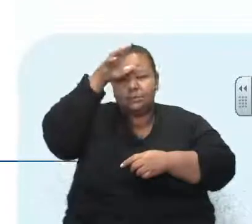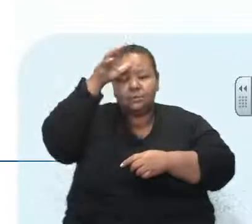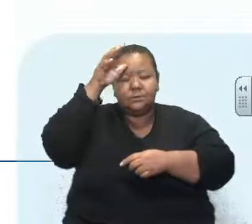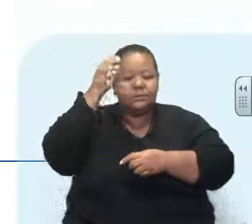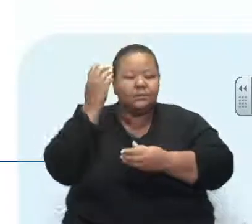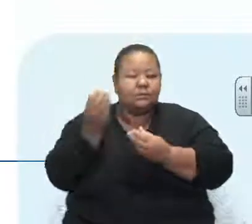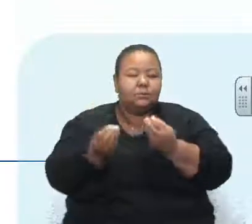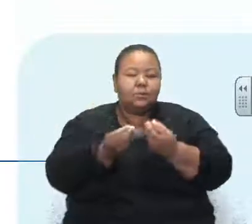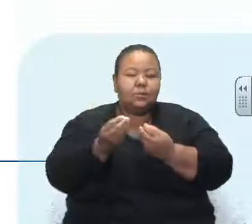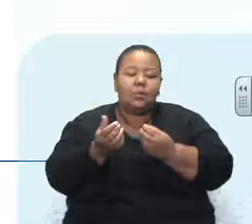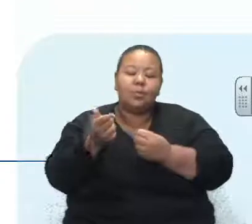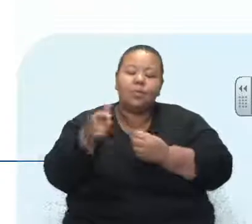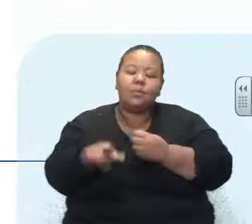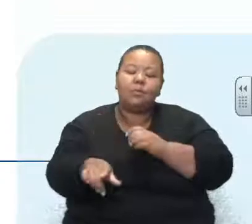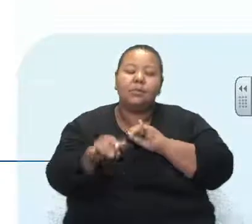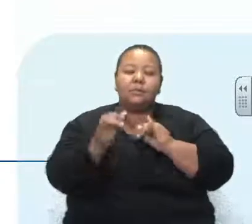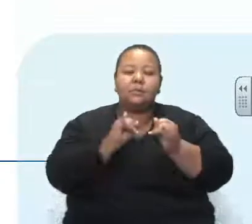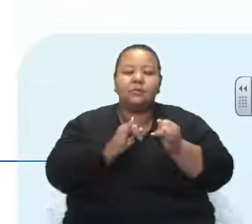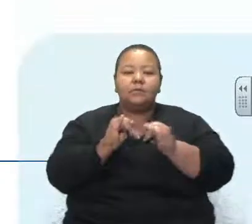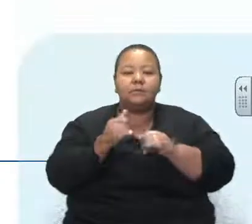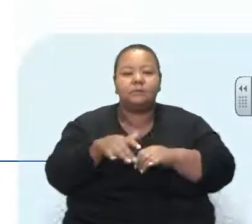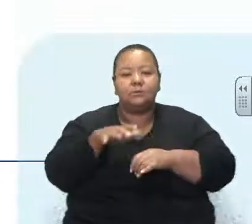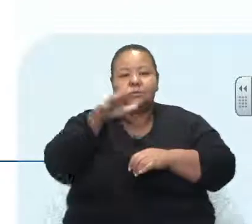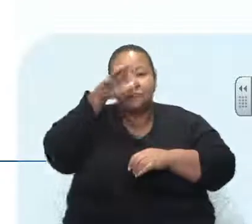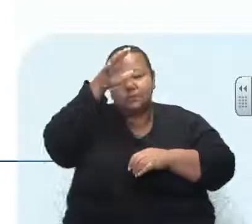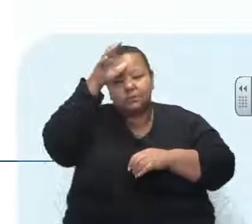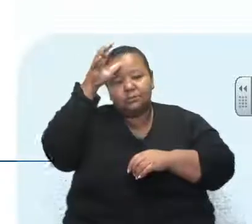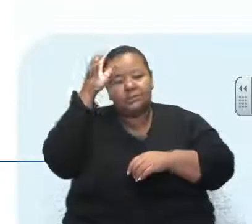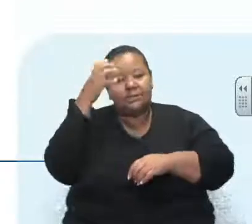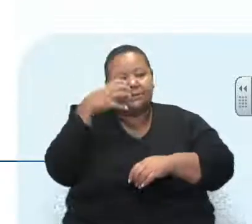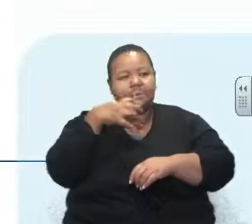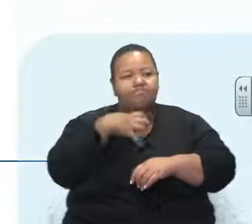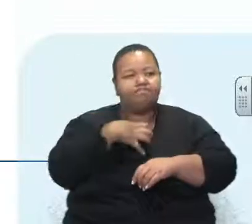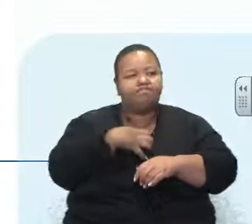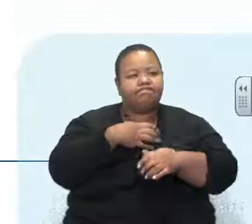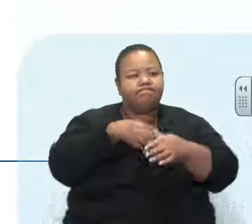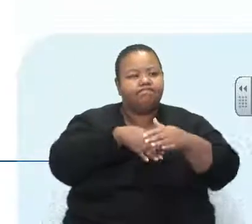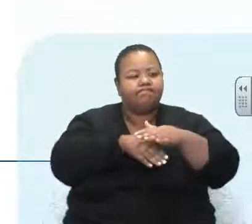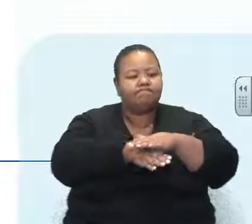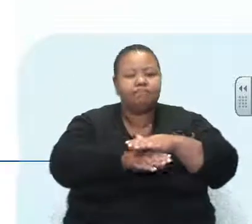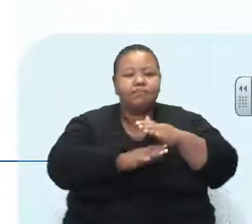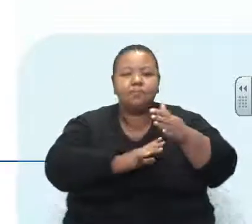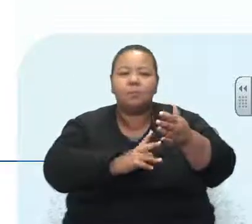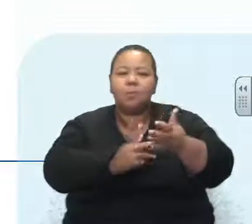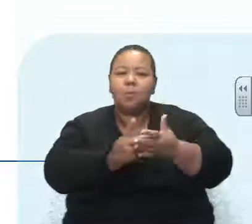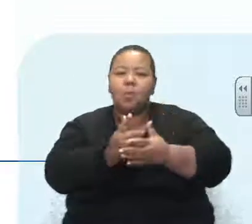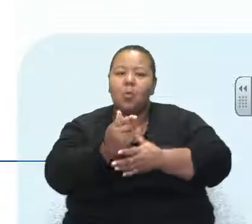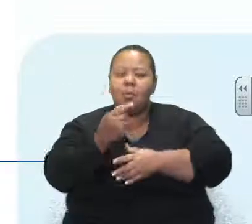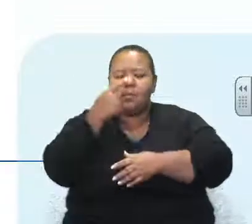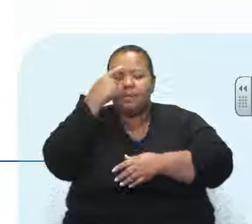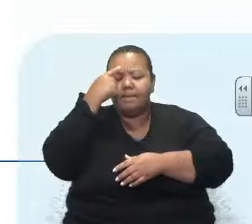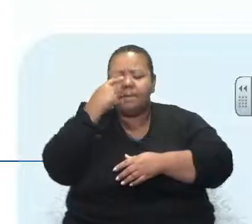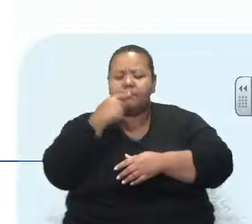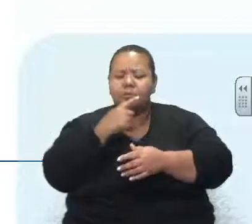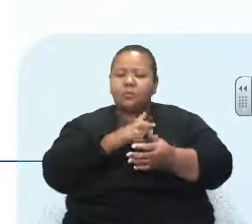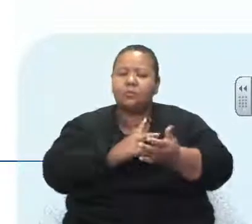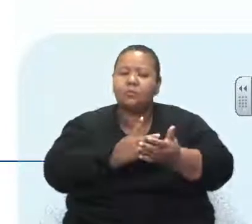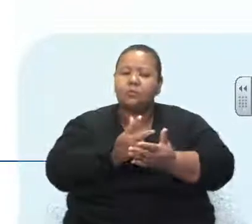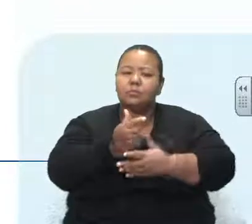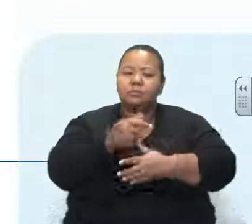faço a obtenção de informações dos meus clientes, hábitos, costumes, compra, decisões, perfil de consumo.